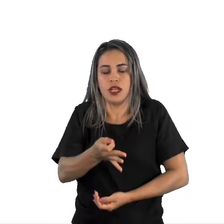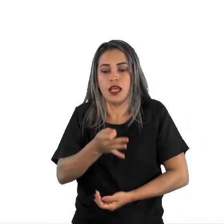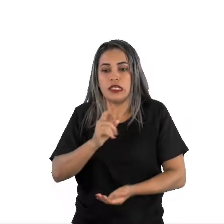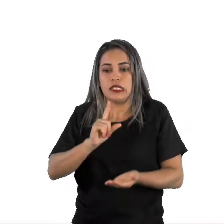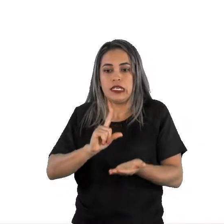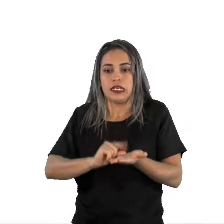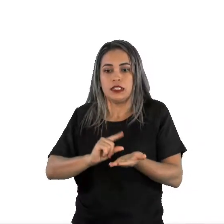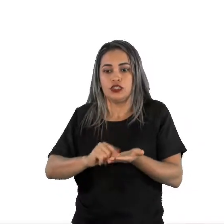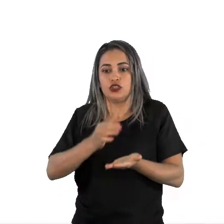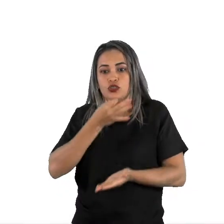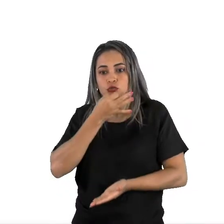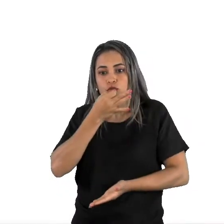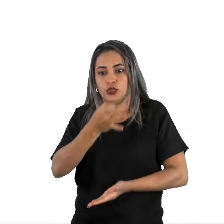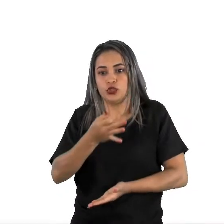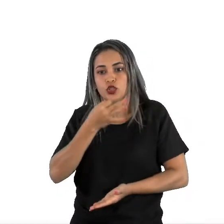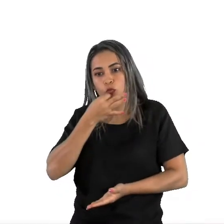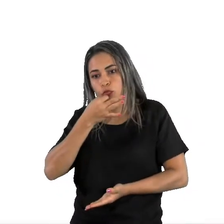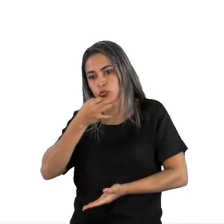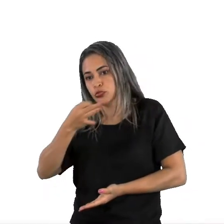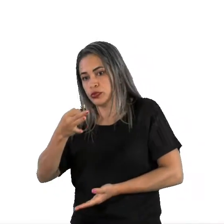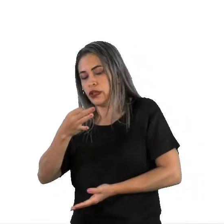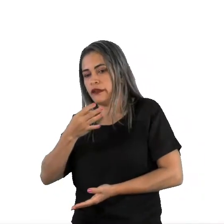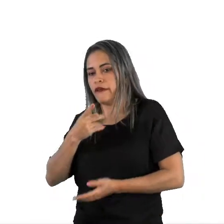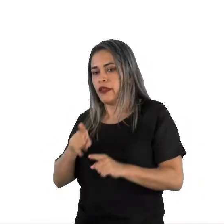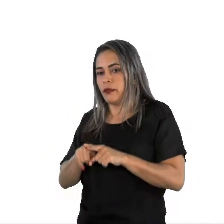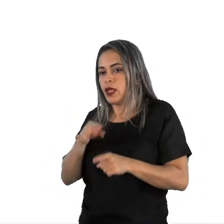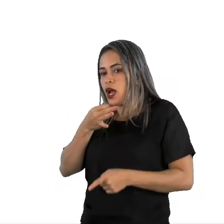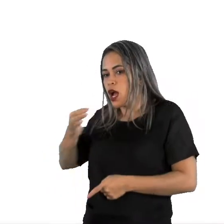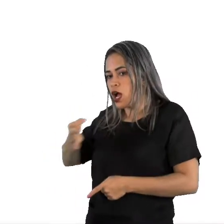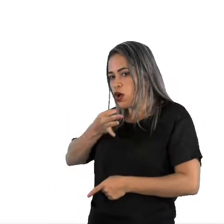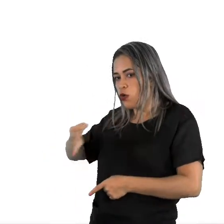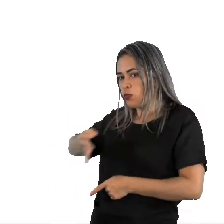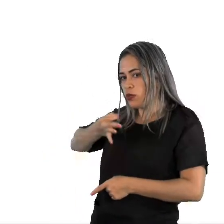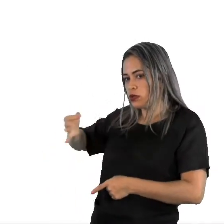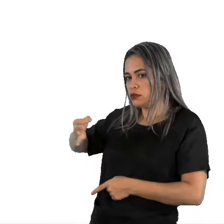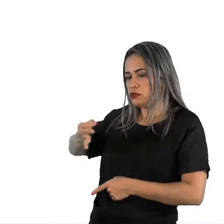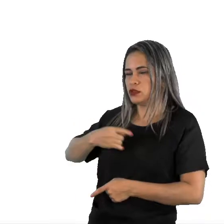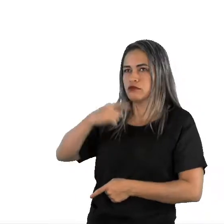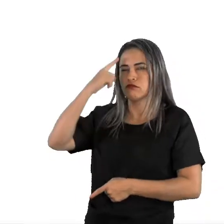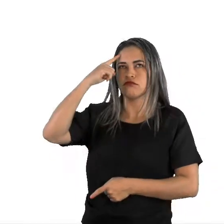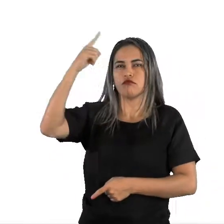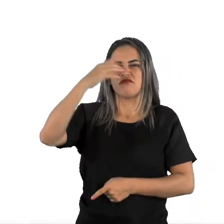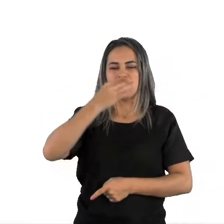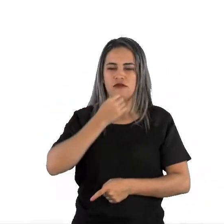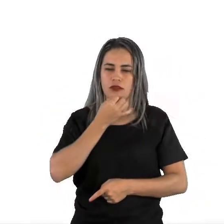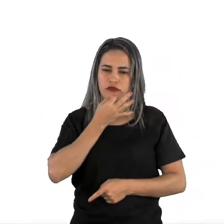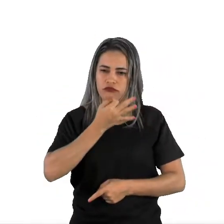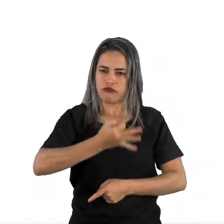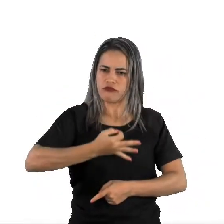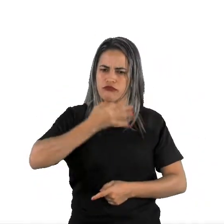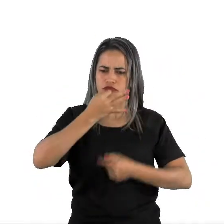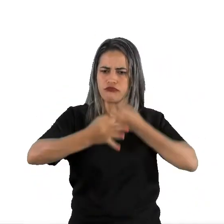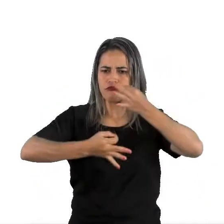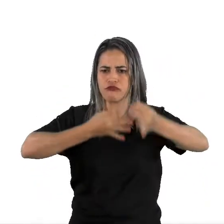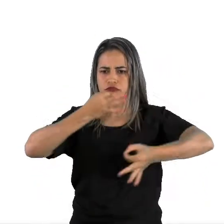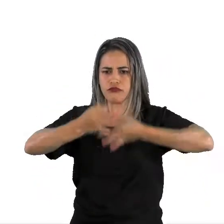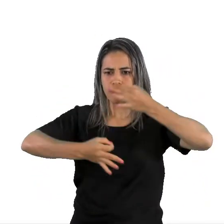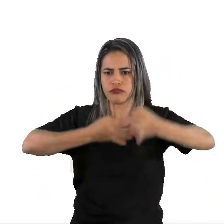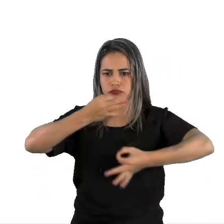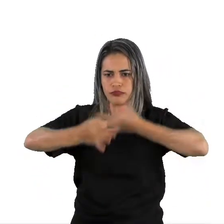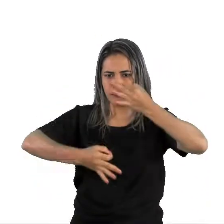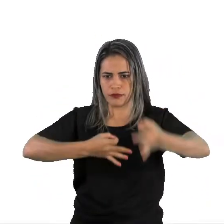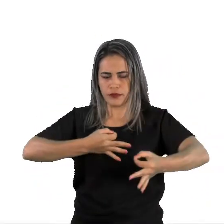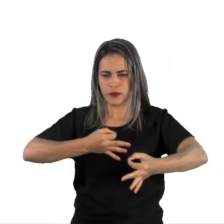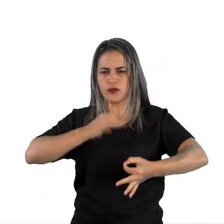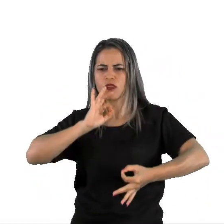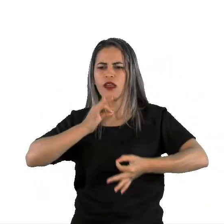opinião, ele vai fazer isso, ele vai trabalhar com argumentos. Você vai defender uma ideia e, para isso, tem que utilizar argumentos. Então, o que